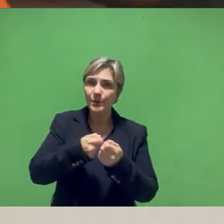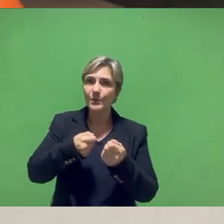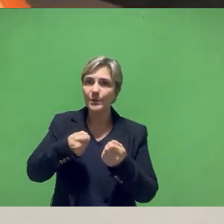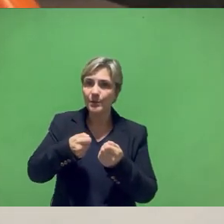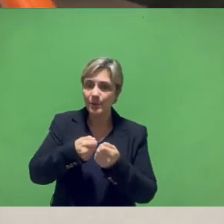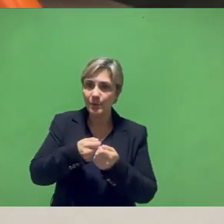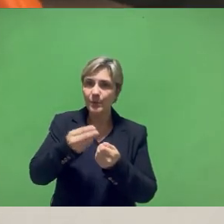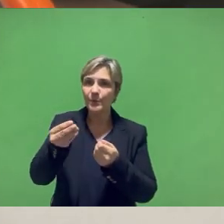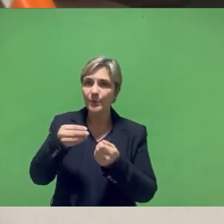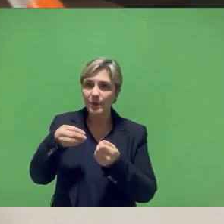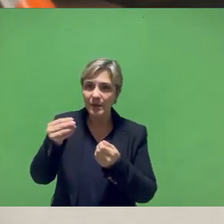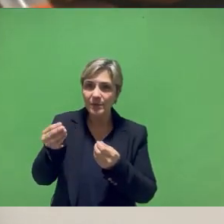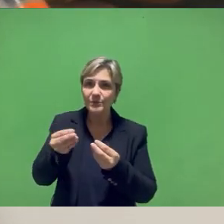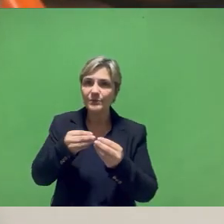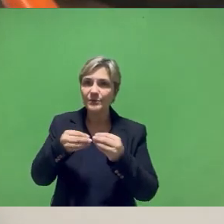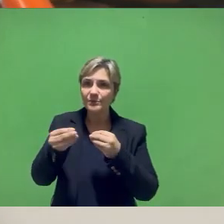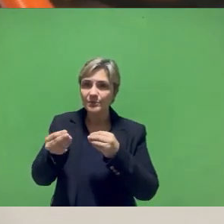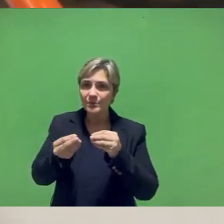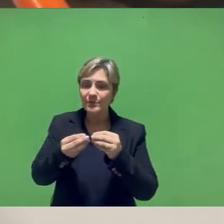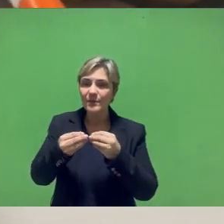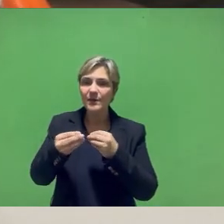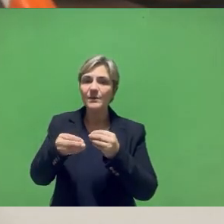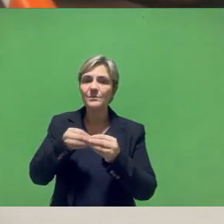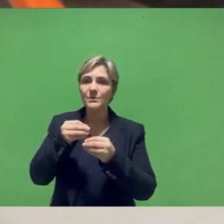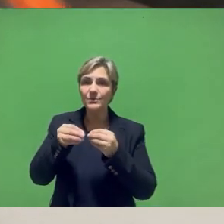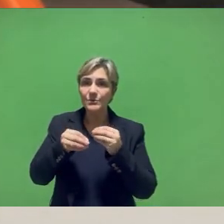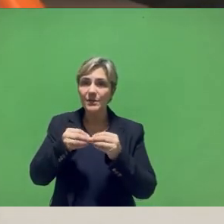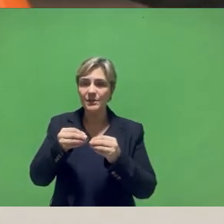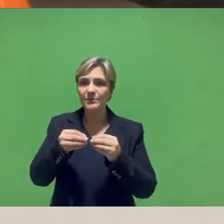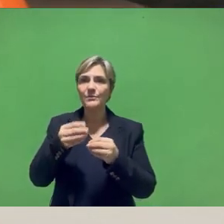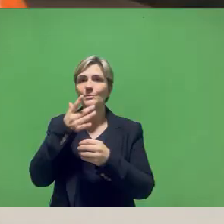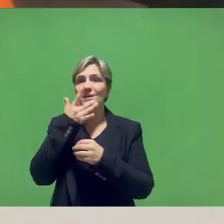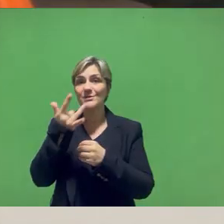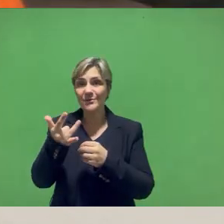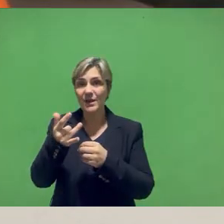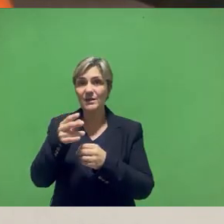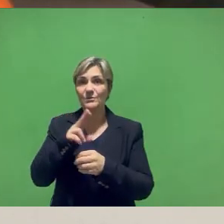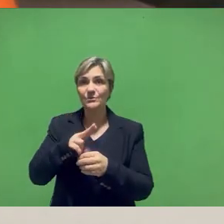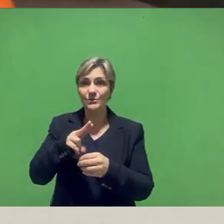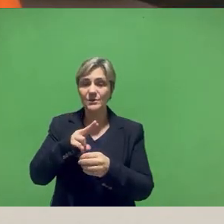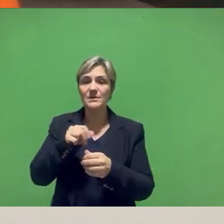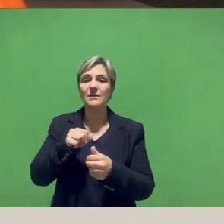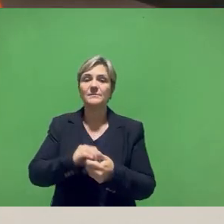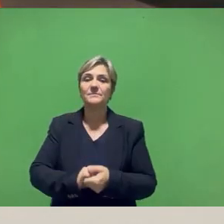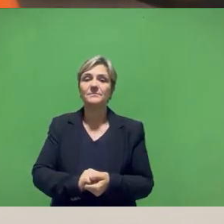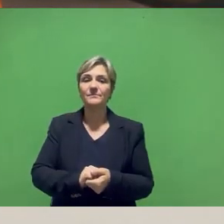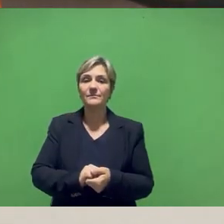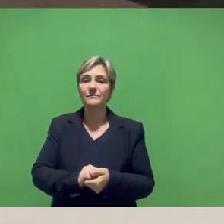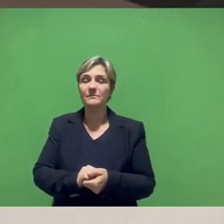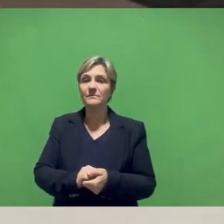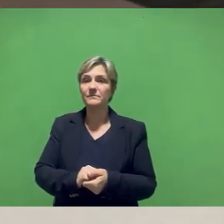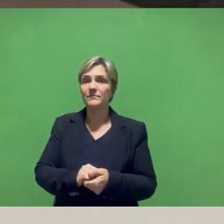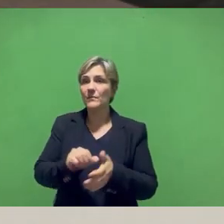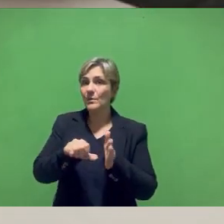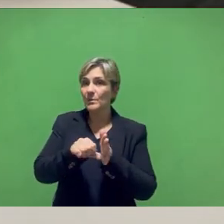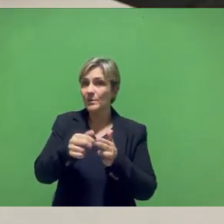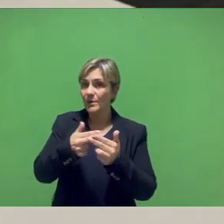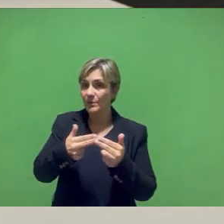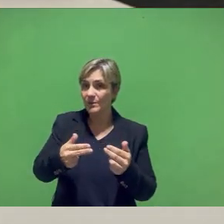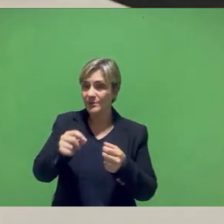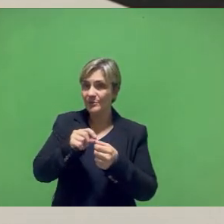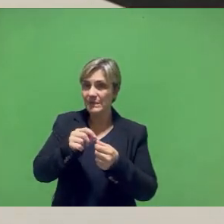mexendo ali dentro e vai deixando com que ela fique mais, ó, fácil de manejar, tá? Então, a primeira coisa é fazer isso aqui,